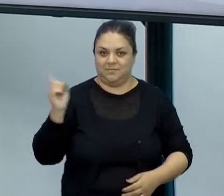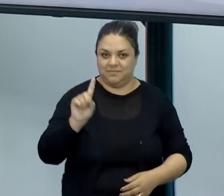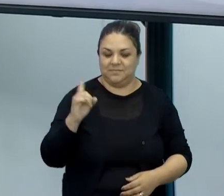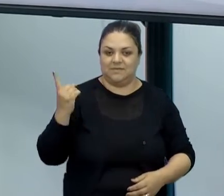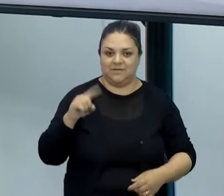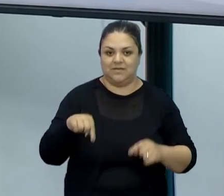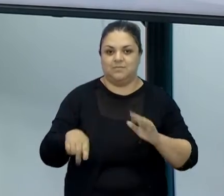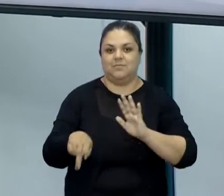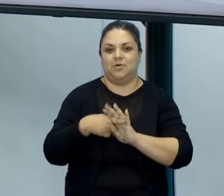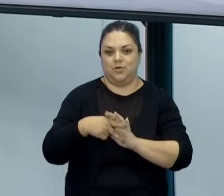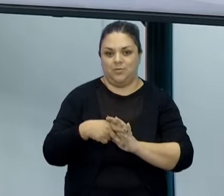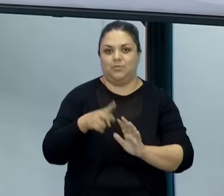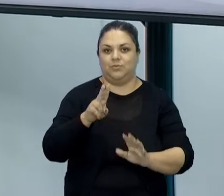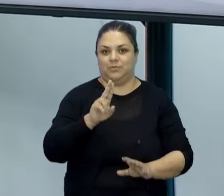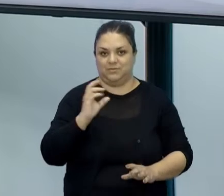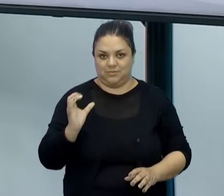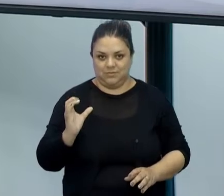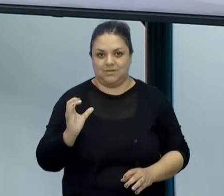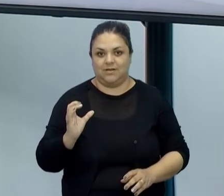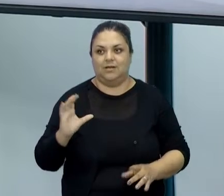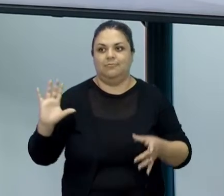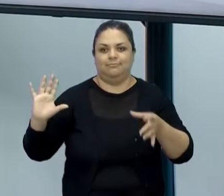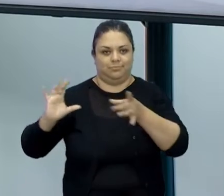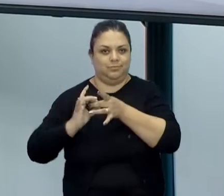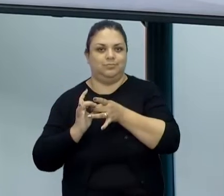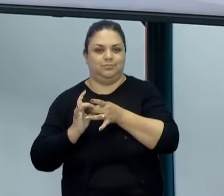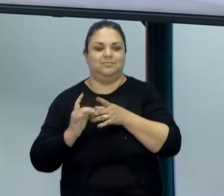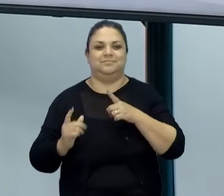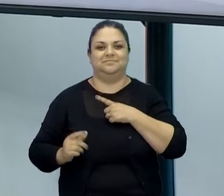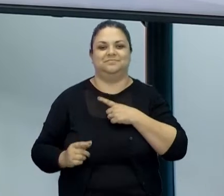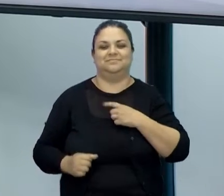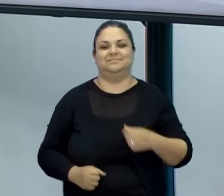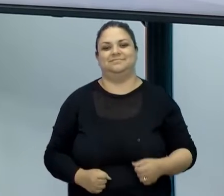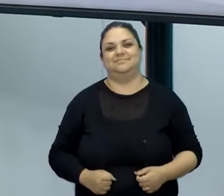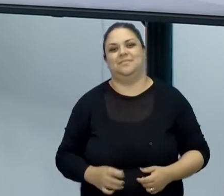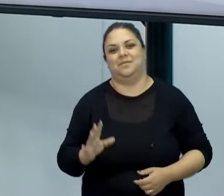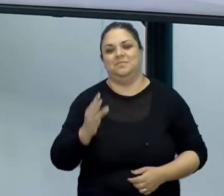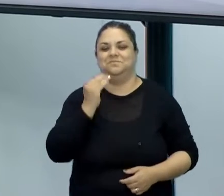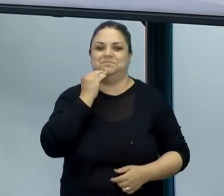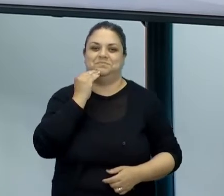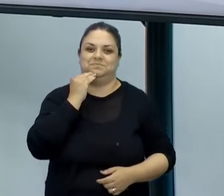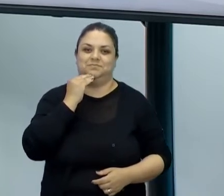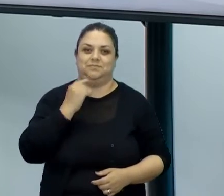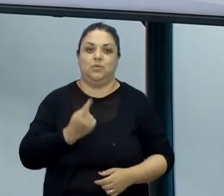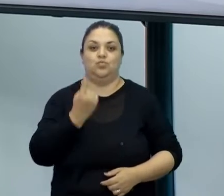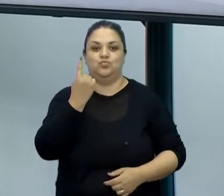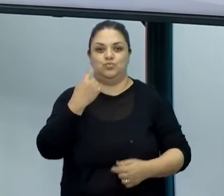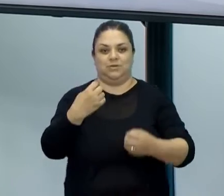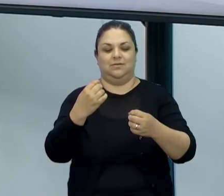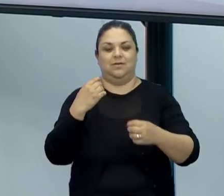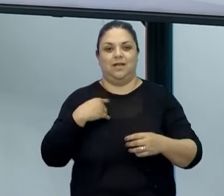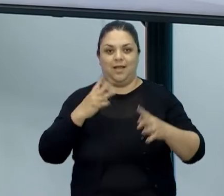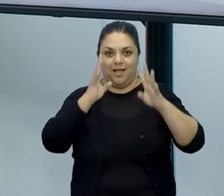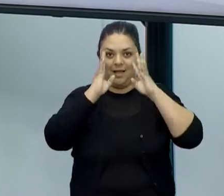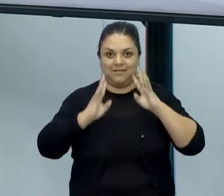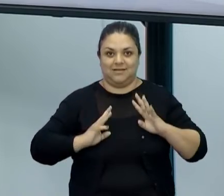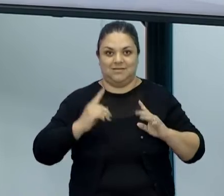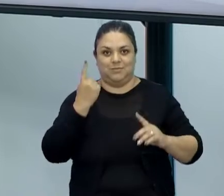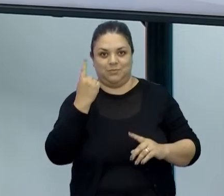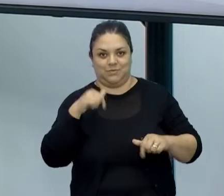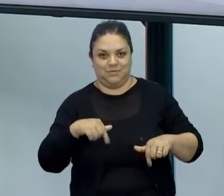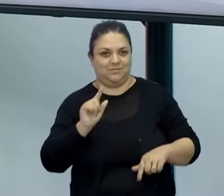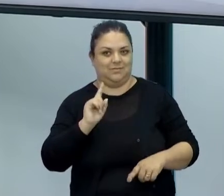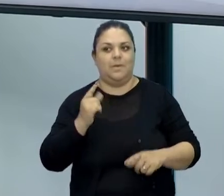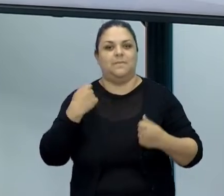unidade curricular, elas se complementam, tá bom? Então, é óbvio que não basta assistir um componente só, você vai precisar ver todos os componentes,